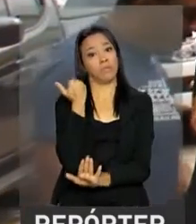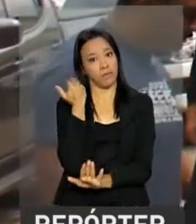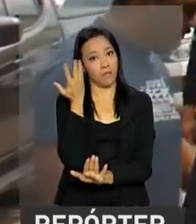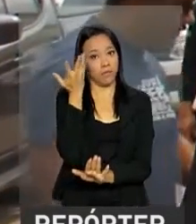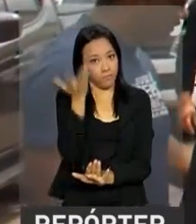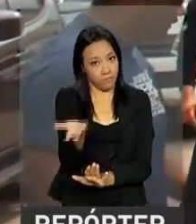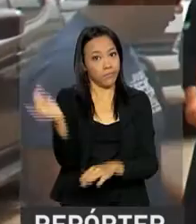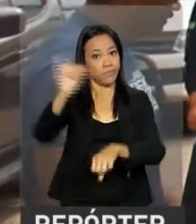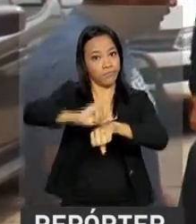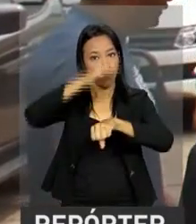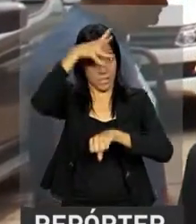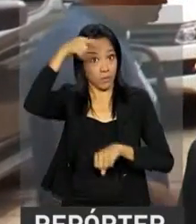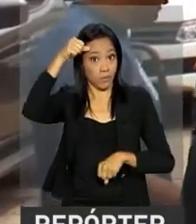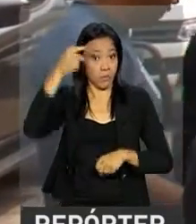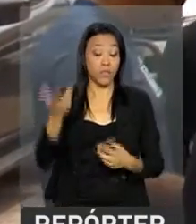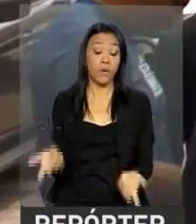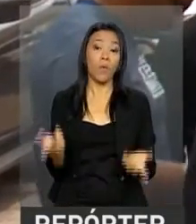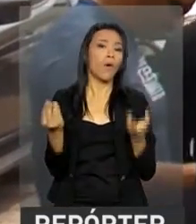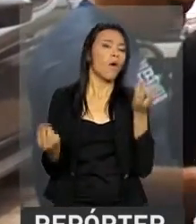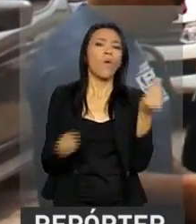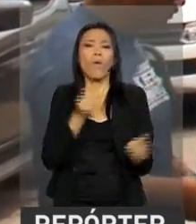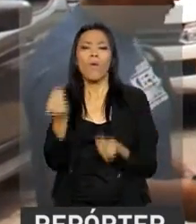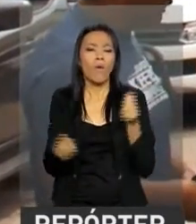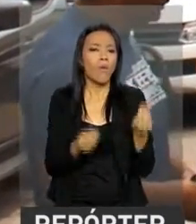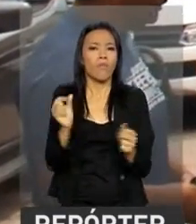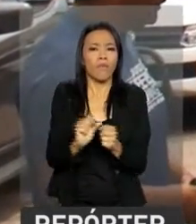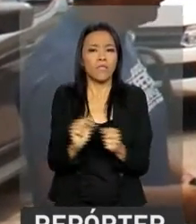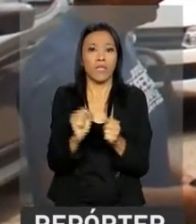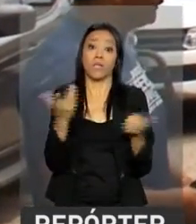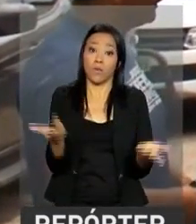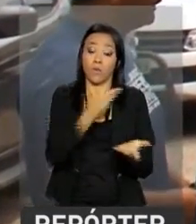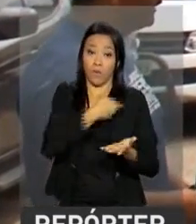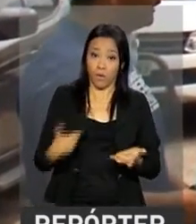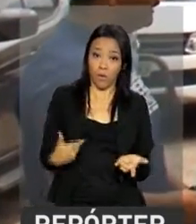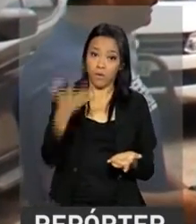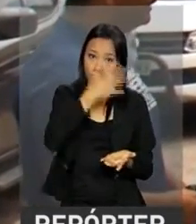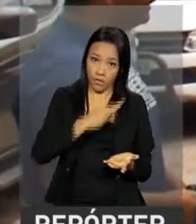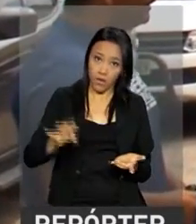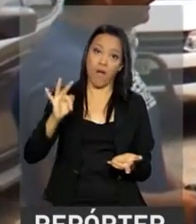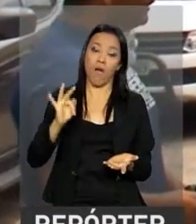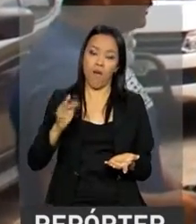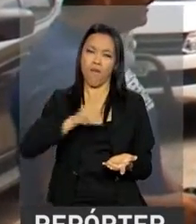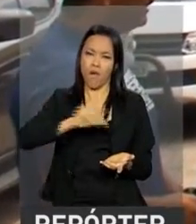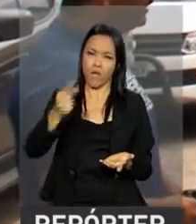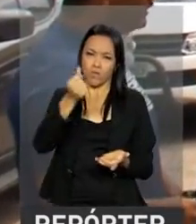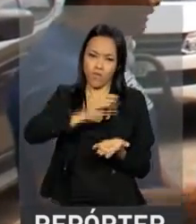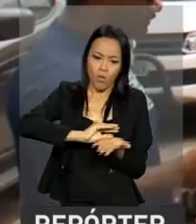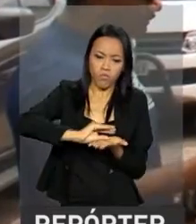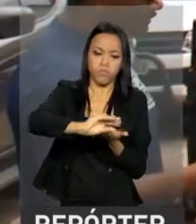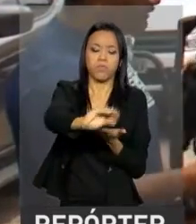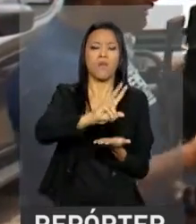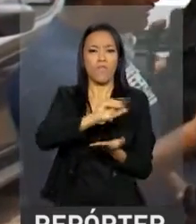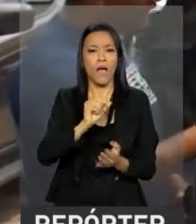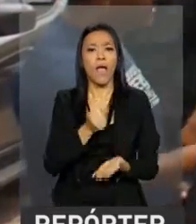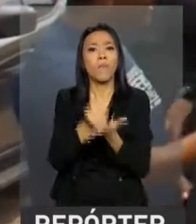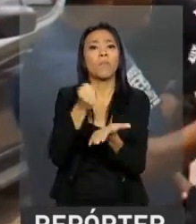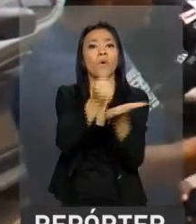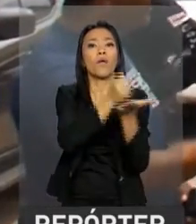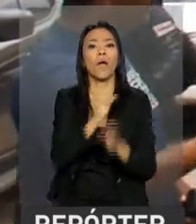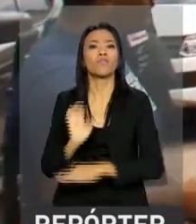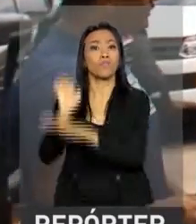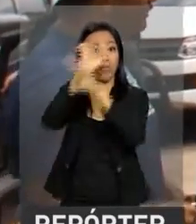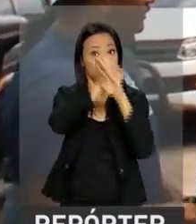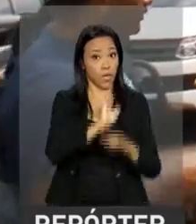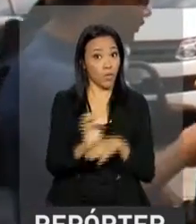Então, o investimento que deve ser feito, é isso que nós no governo federal apostamos e vamos apoiar todos os estados, é